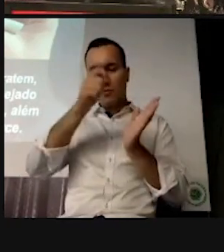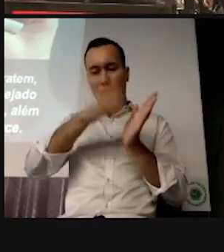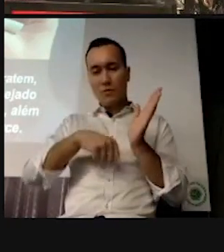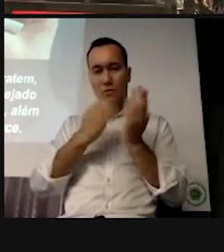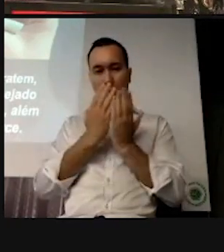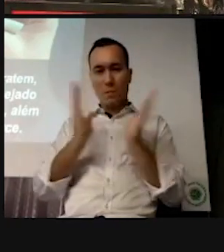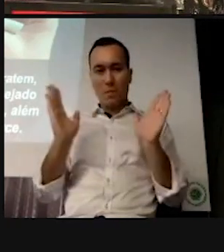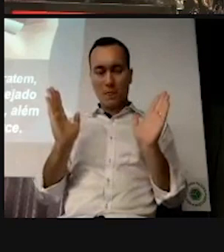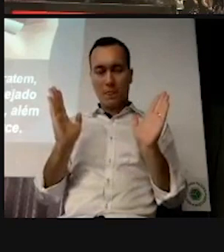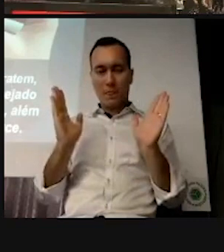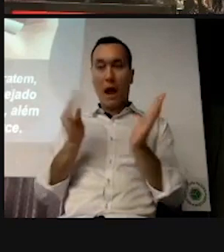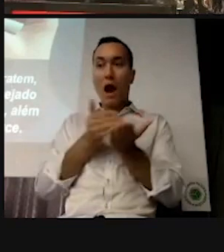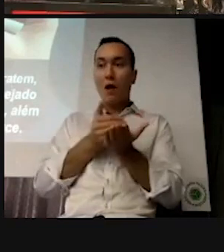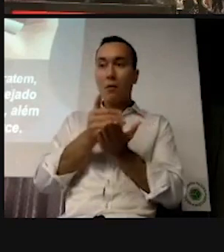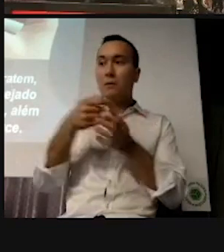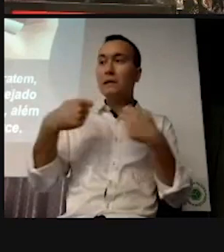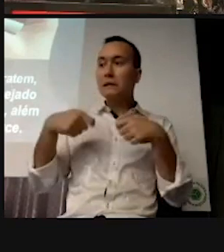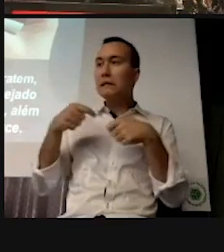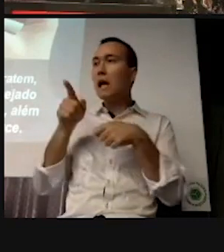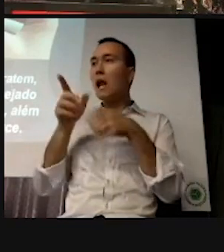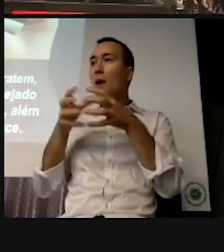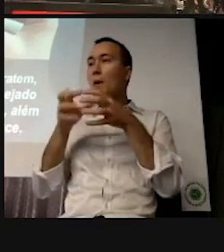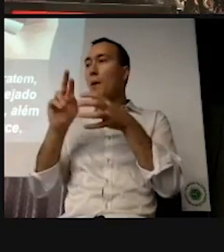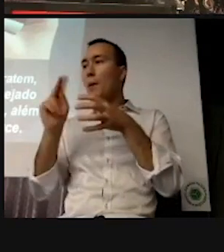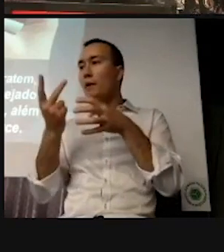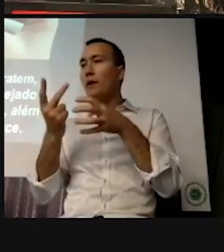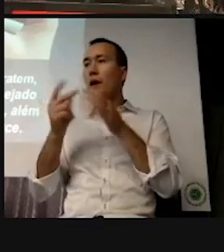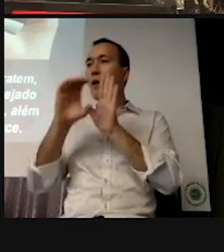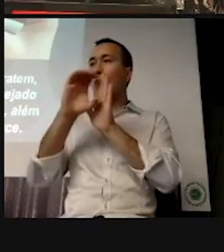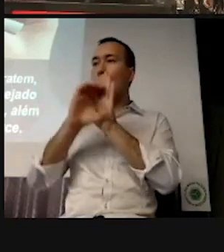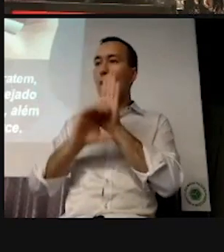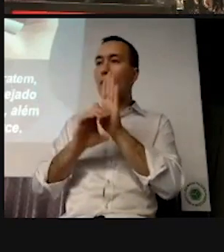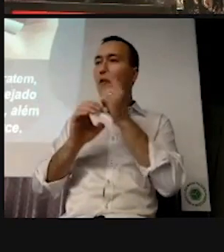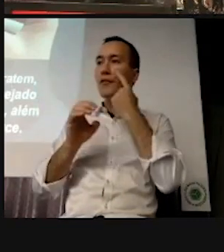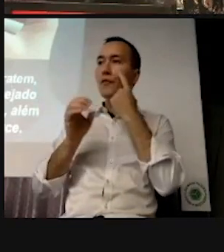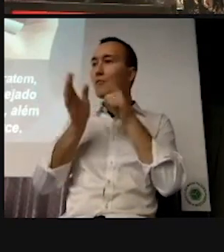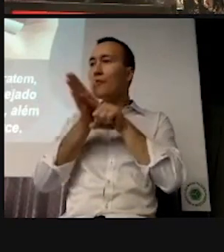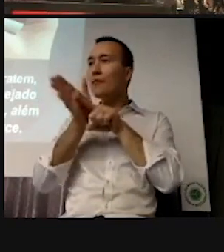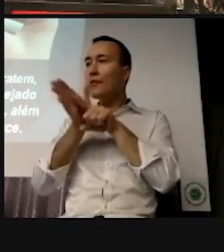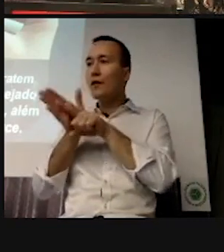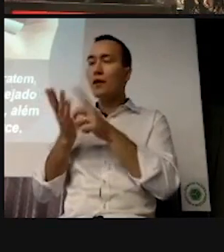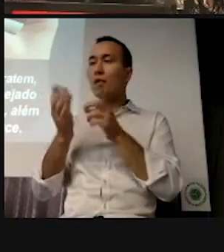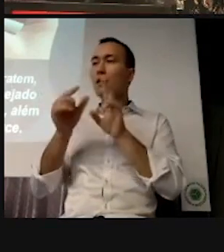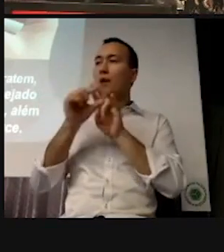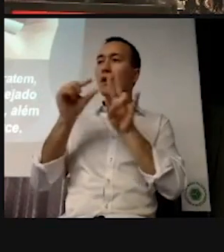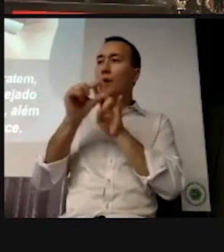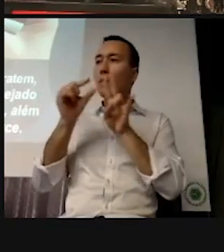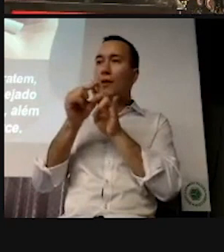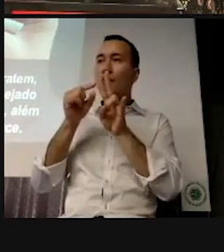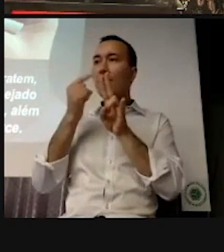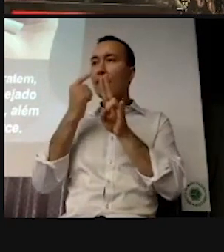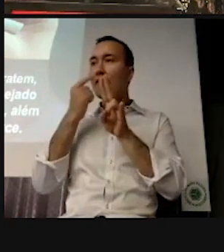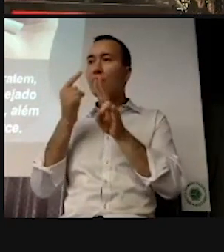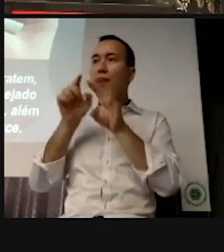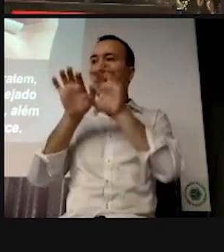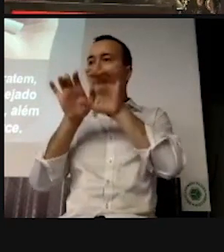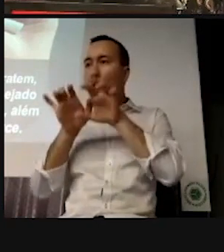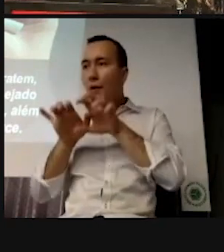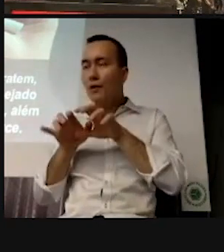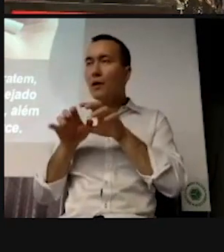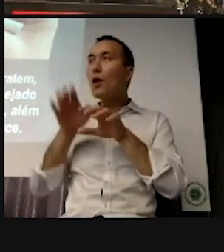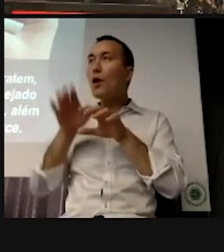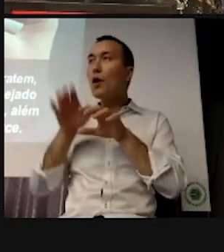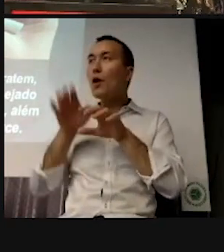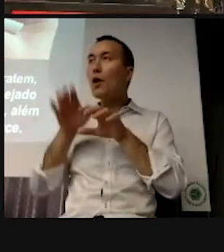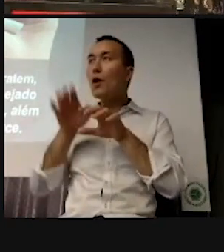de RH para fazer hunting de currículo, ficar visitando o LinkedIn e ligando para o colaborador: oi, tudo bom? Eu tenho uma oportunidade, queria